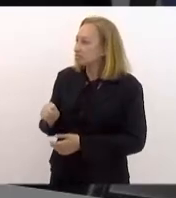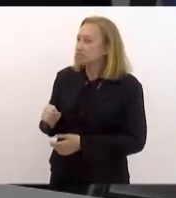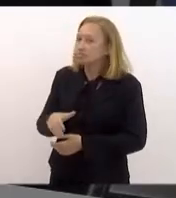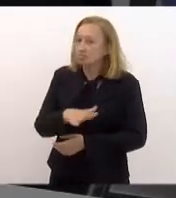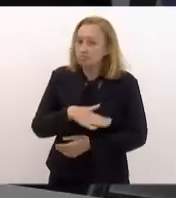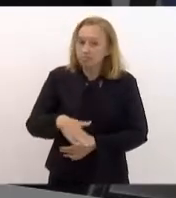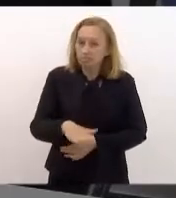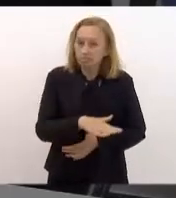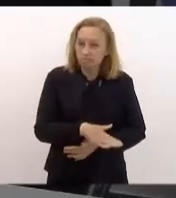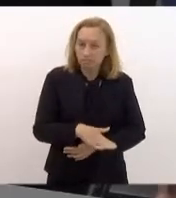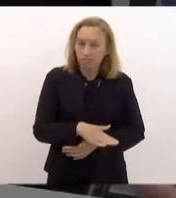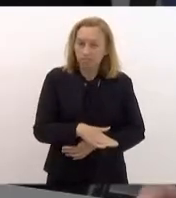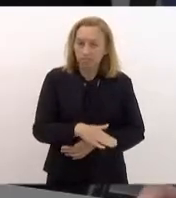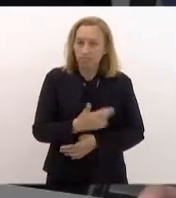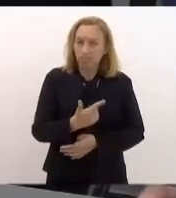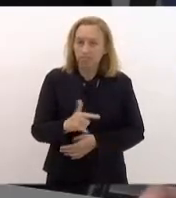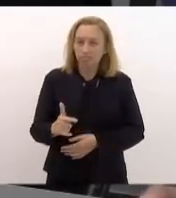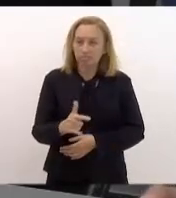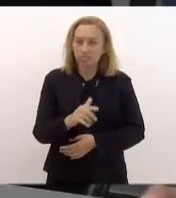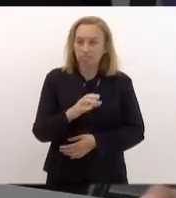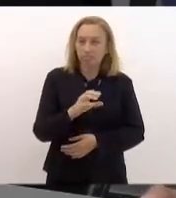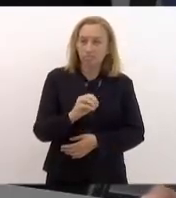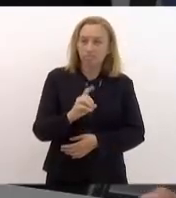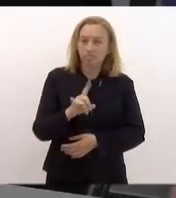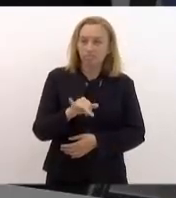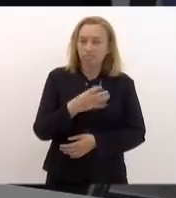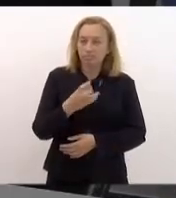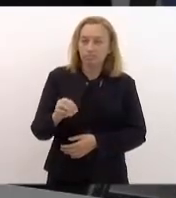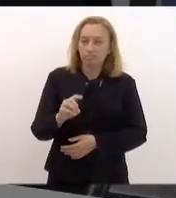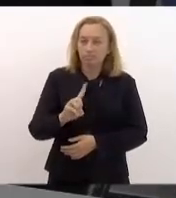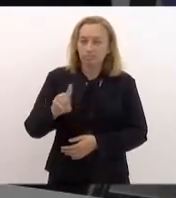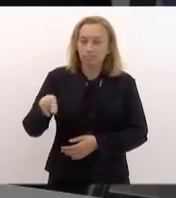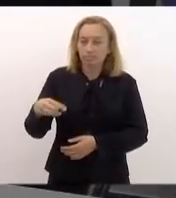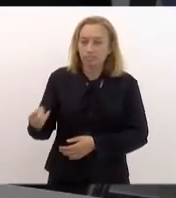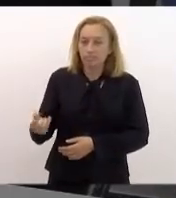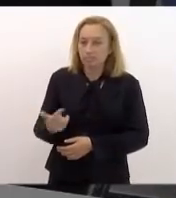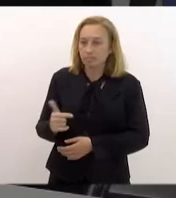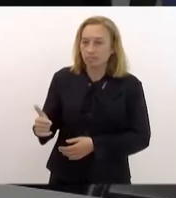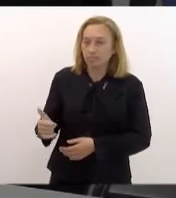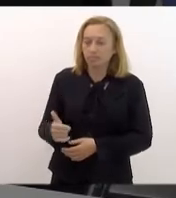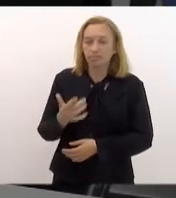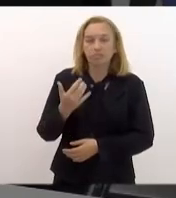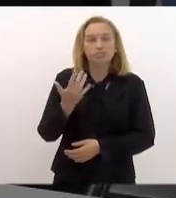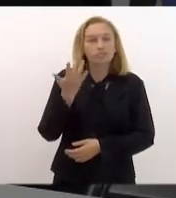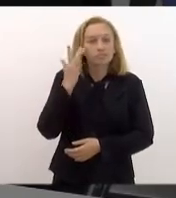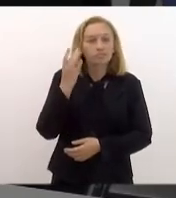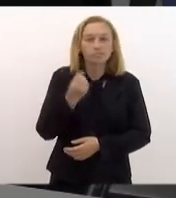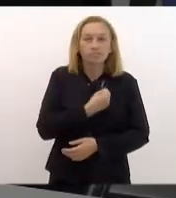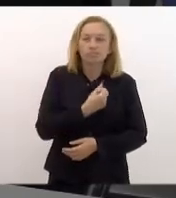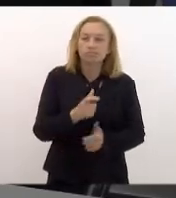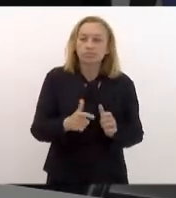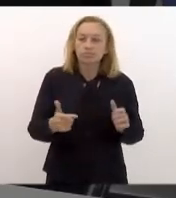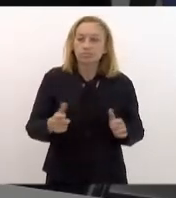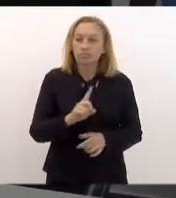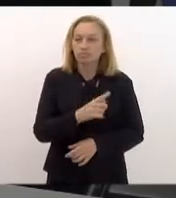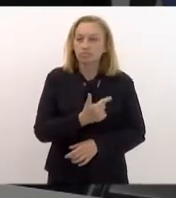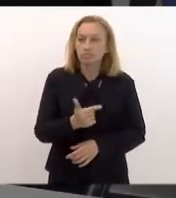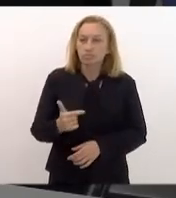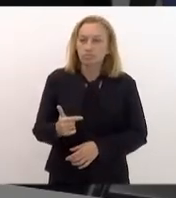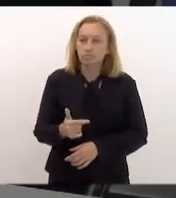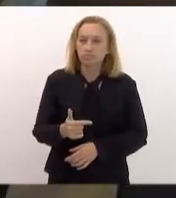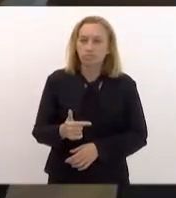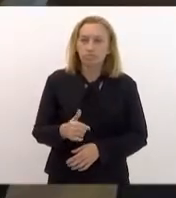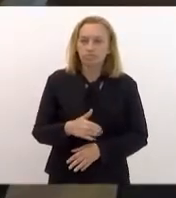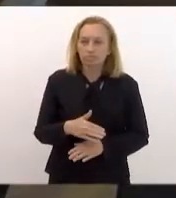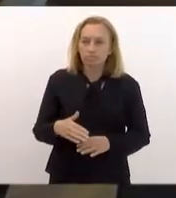tinha ocupação que e que tinha ocupação. Eu acho que a maioria, deputado, foi que não tinha. Eu presidi a CPI, eu fui em todas as